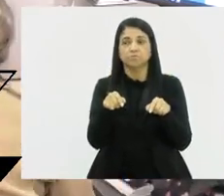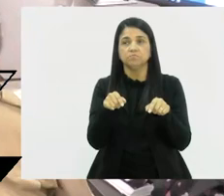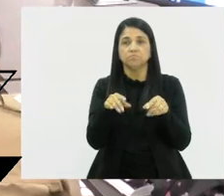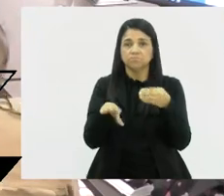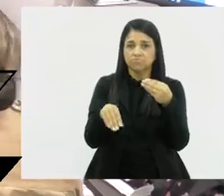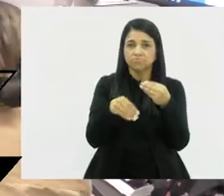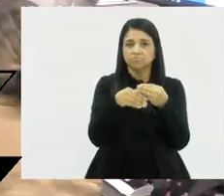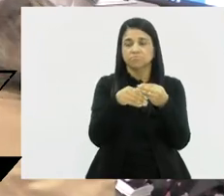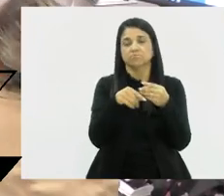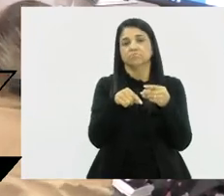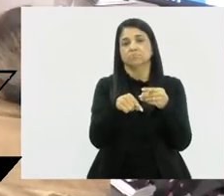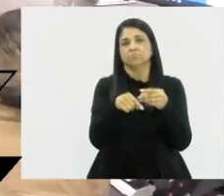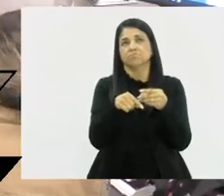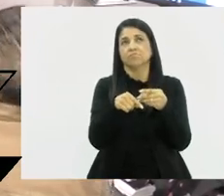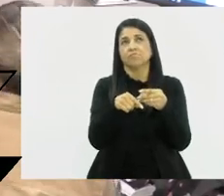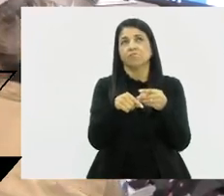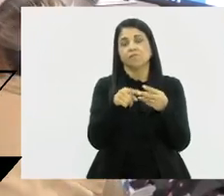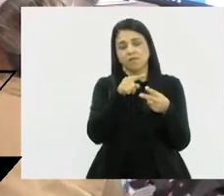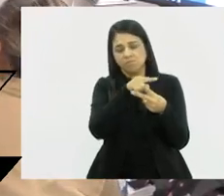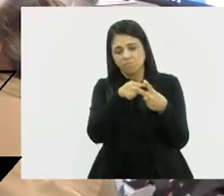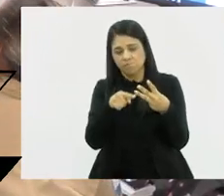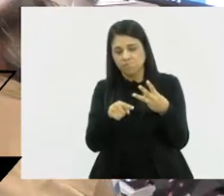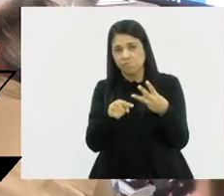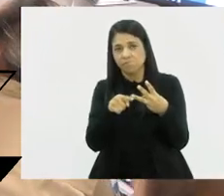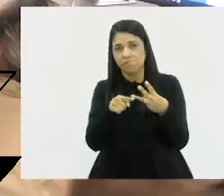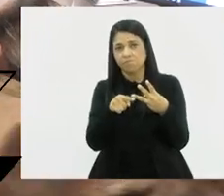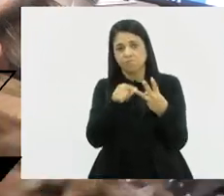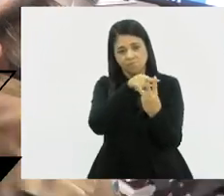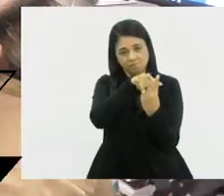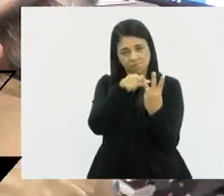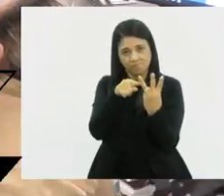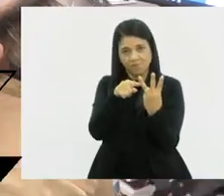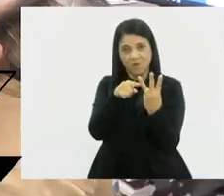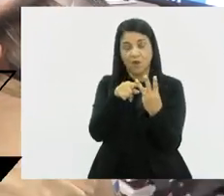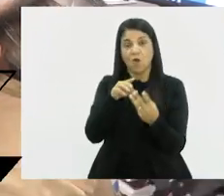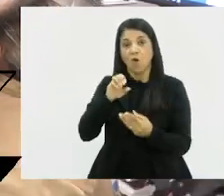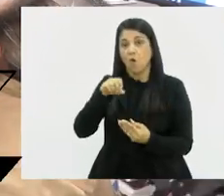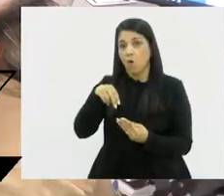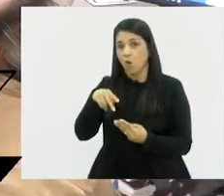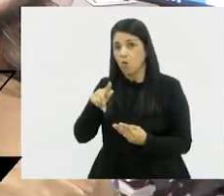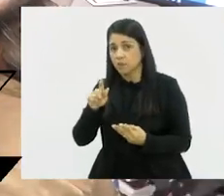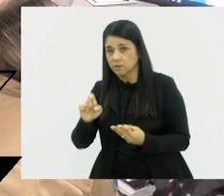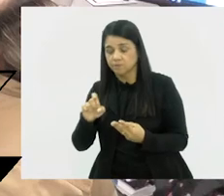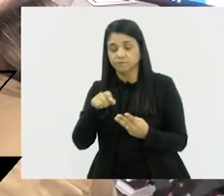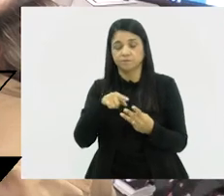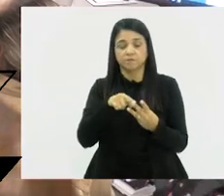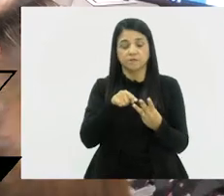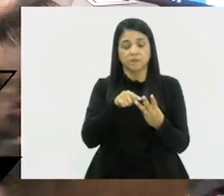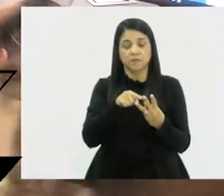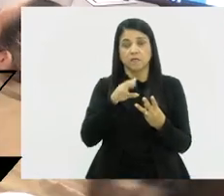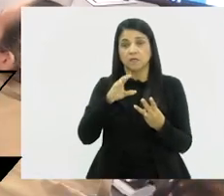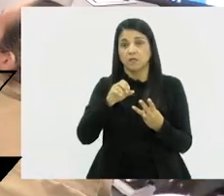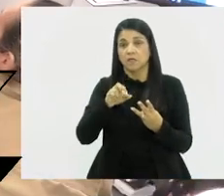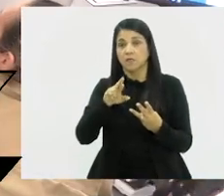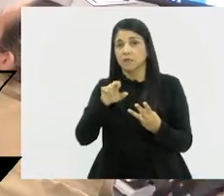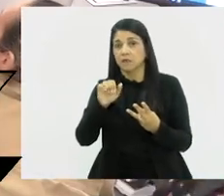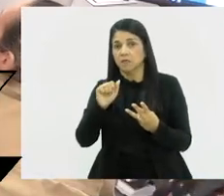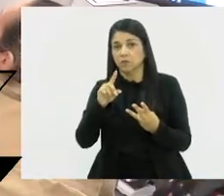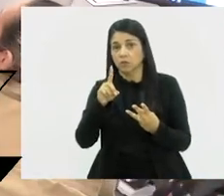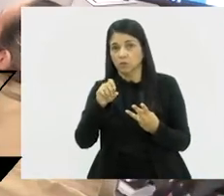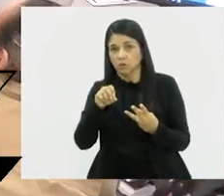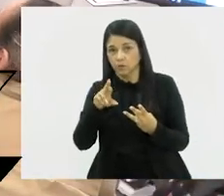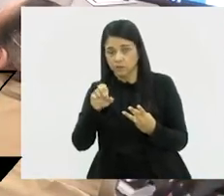alicerçada num tripé, que são os protetores, as ONGs e os criadores. Tudo que vocês falaram, eu sou a